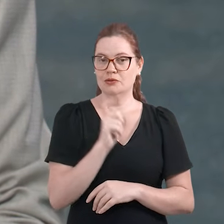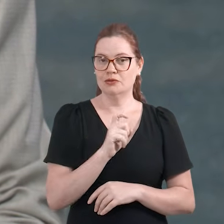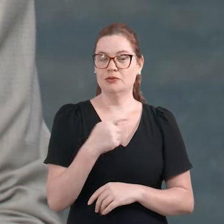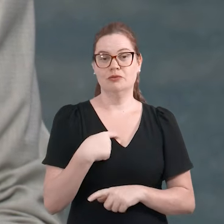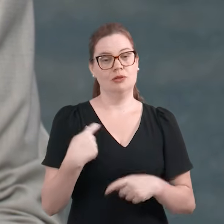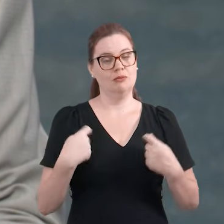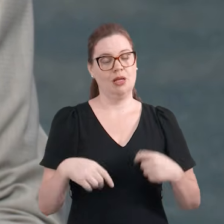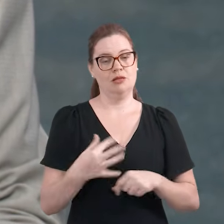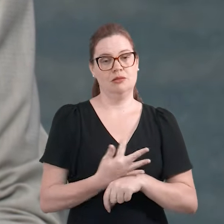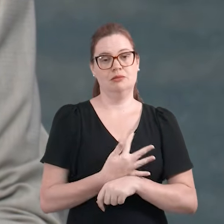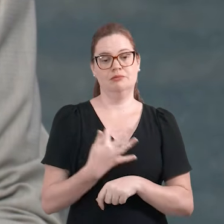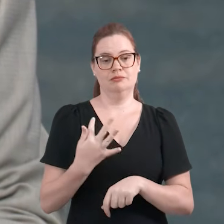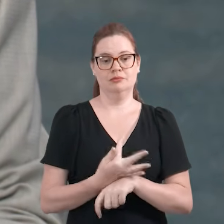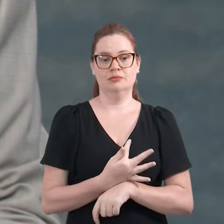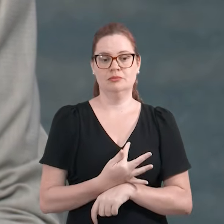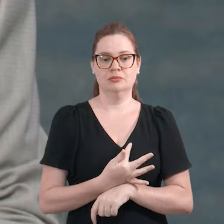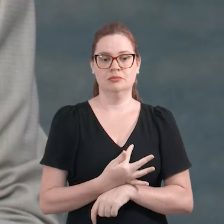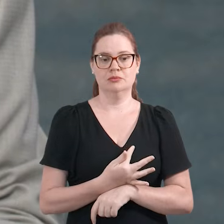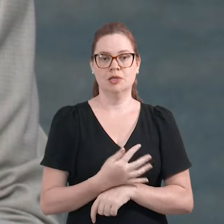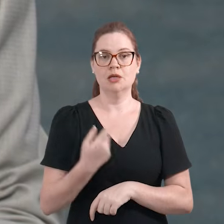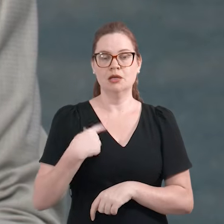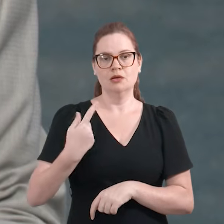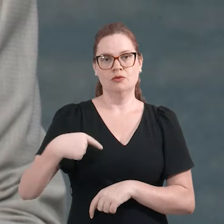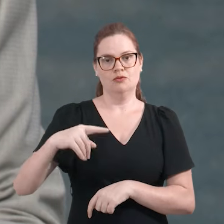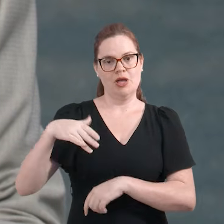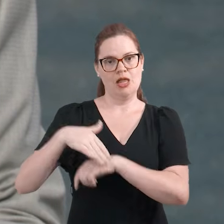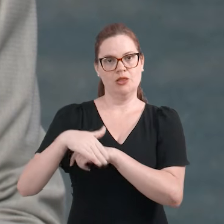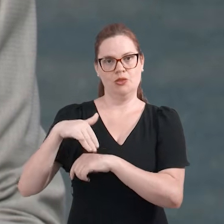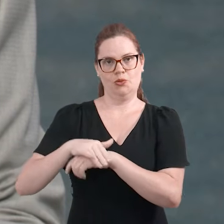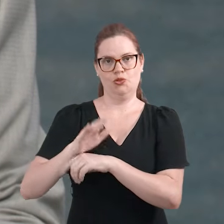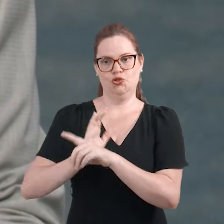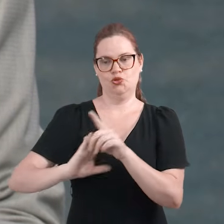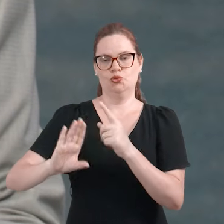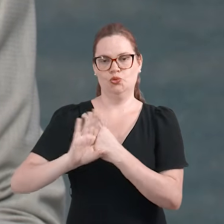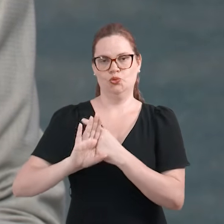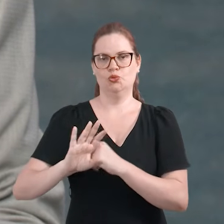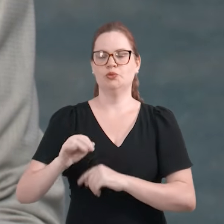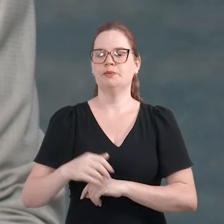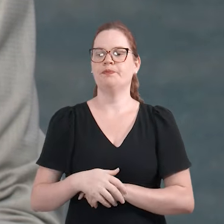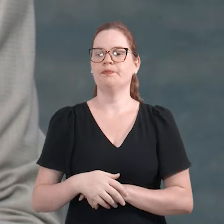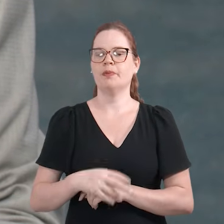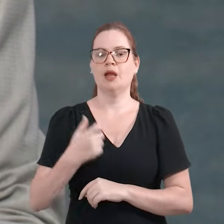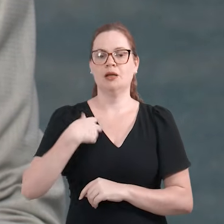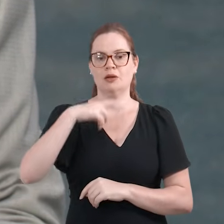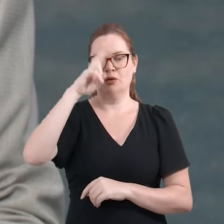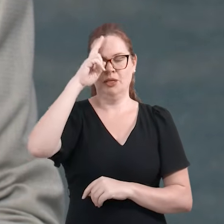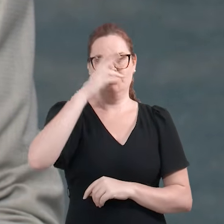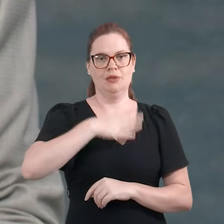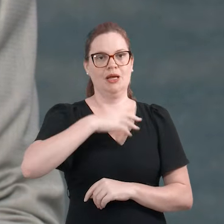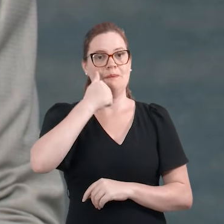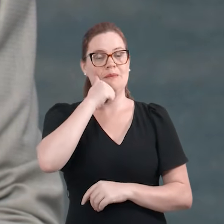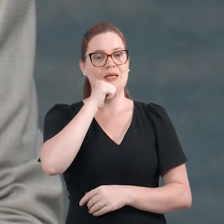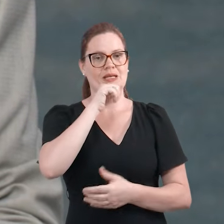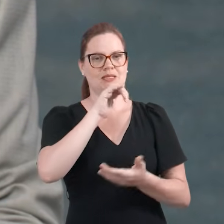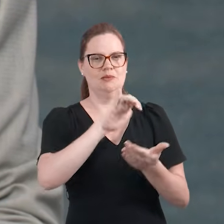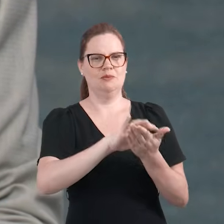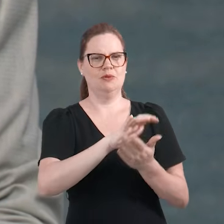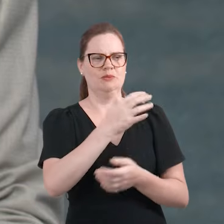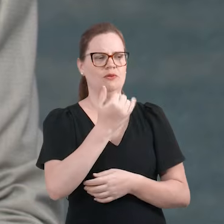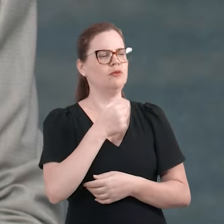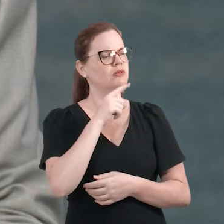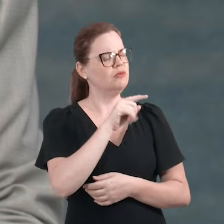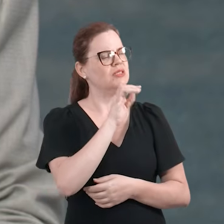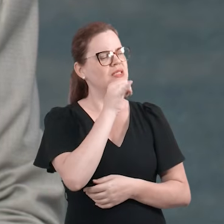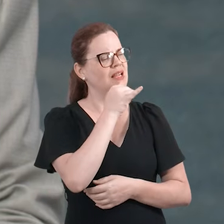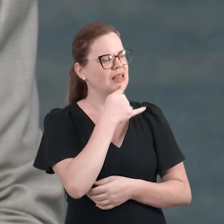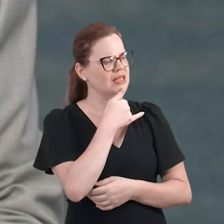que enfrentar. E eu fui à noite para a igreja. Eu me lembro que a minha esposa falou assim: você está tão